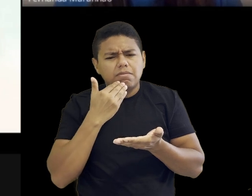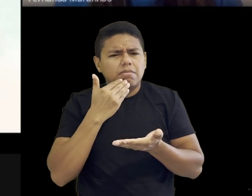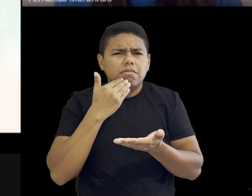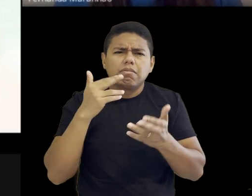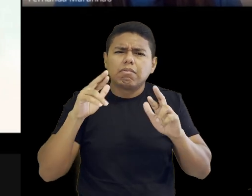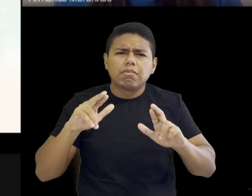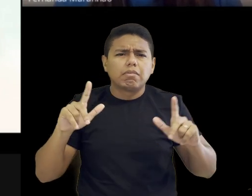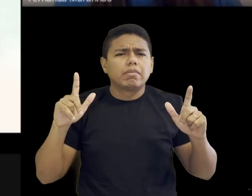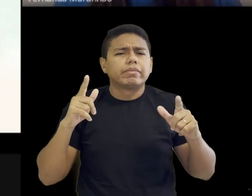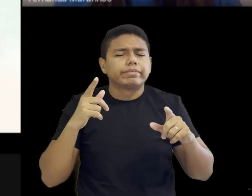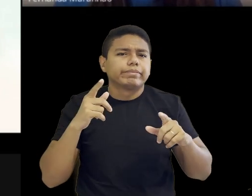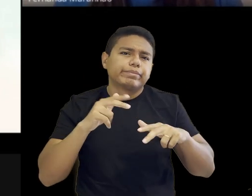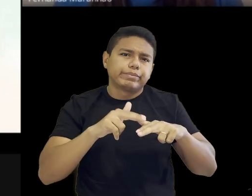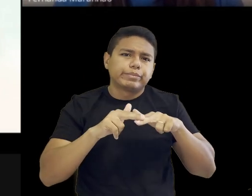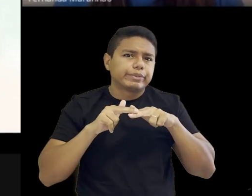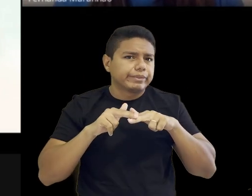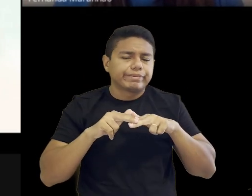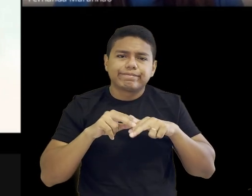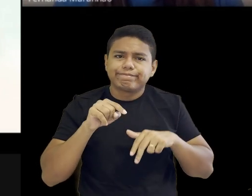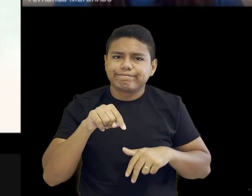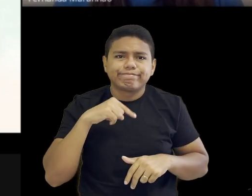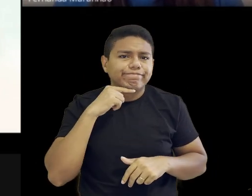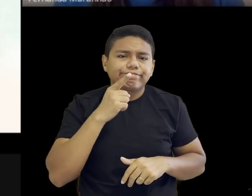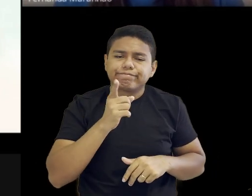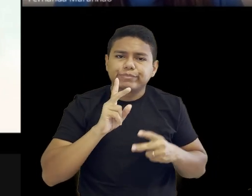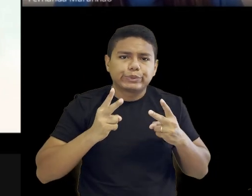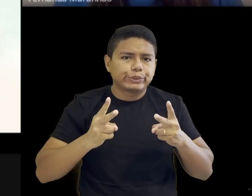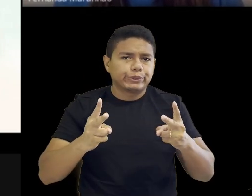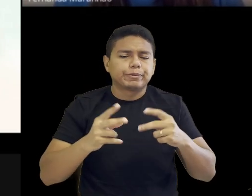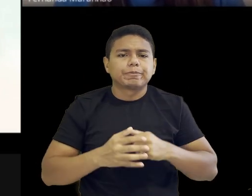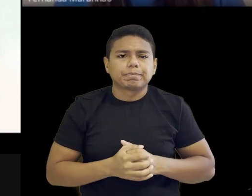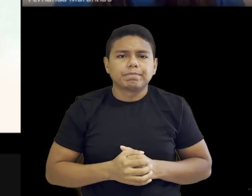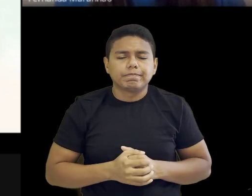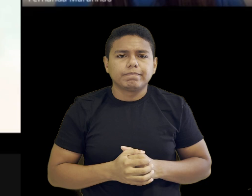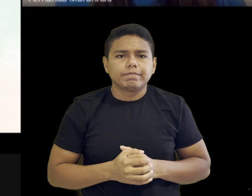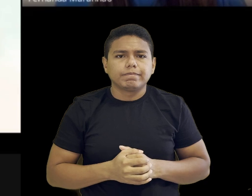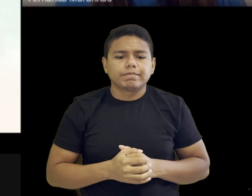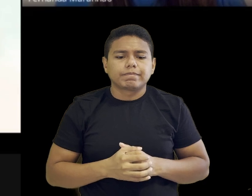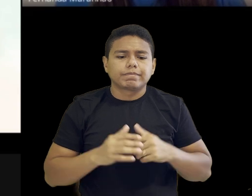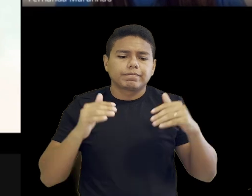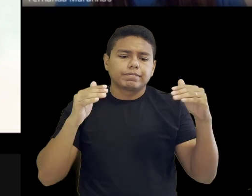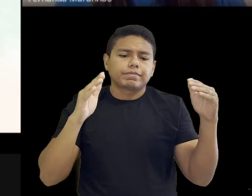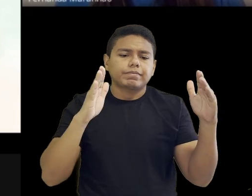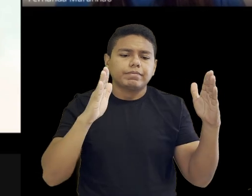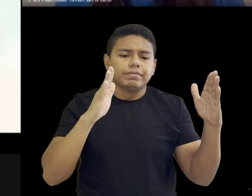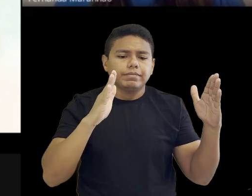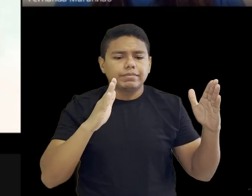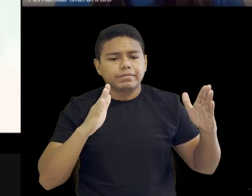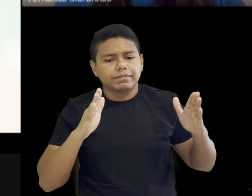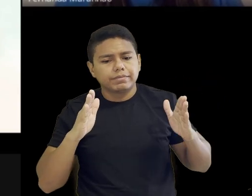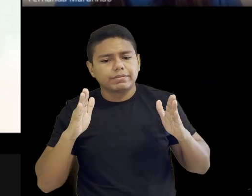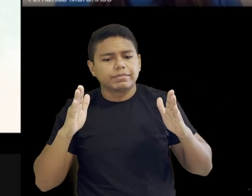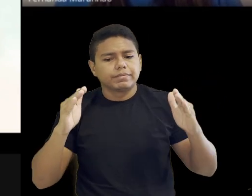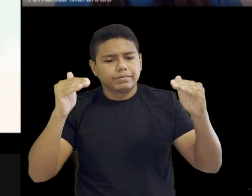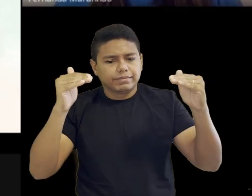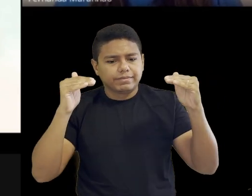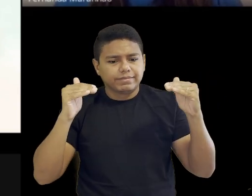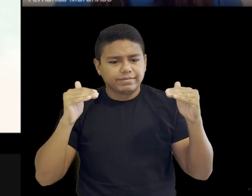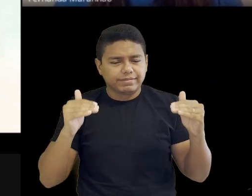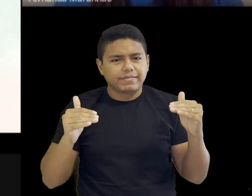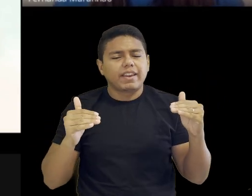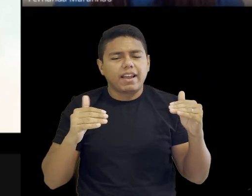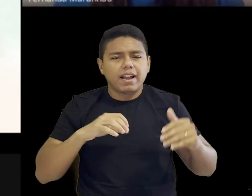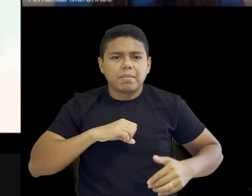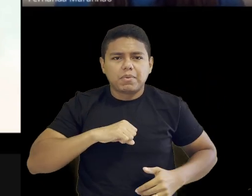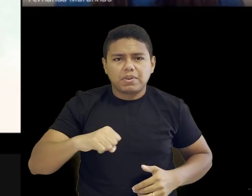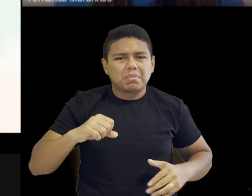implantação baixa, mostrando realmente a sua inviabilidade. Quando tratamos da próxima coluna, o abortamento completo,